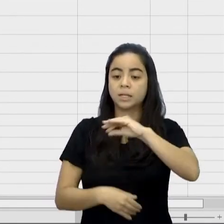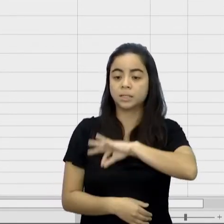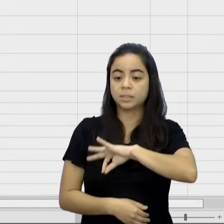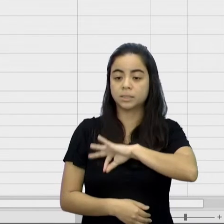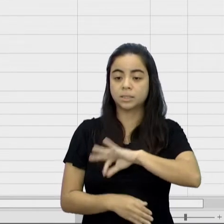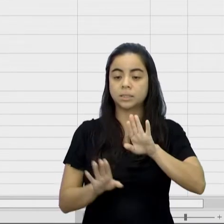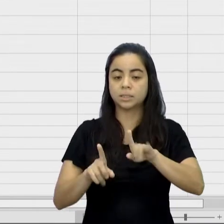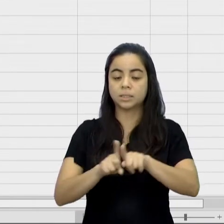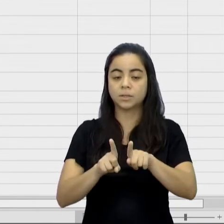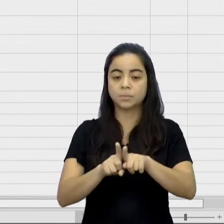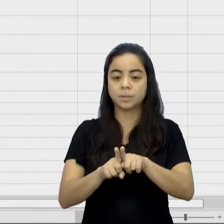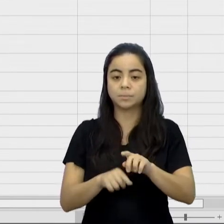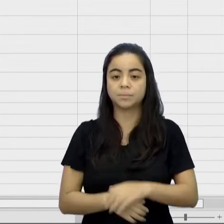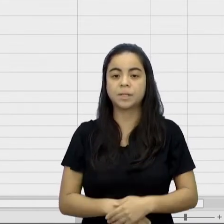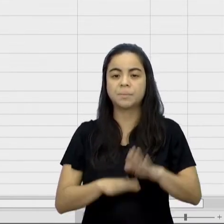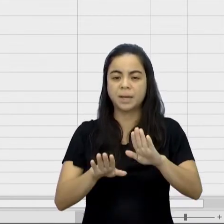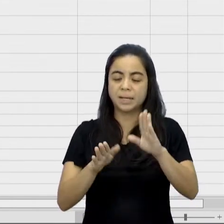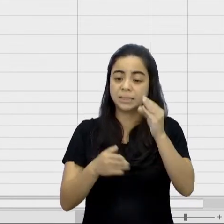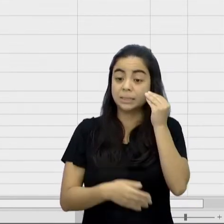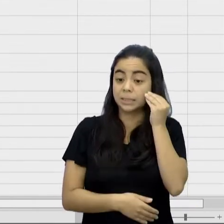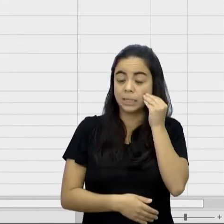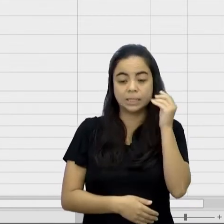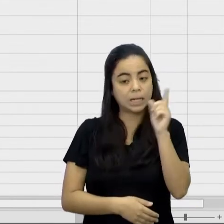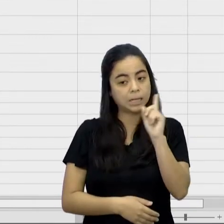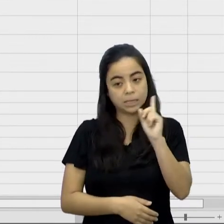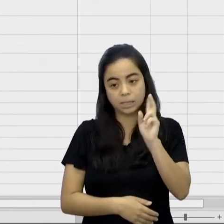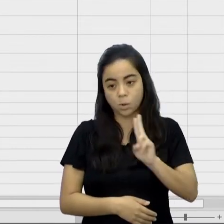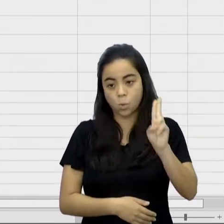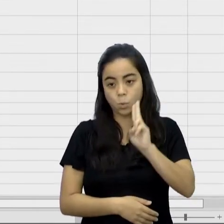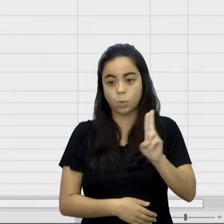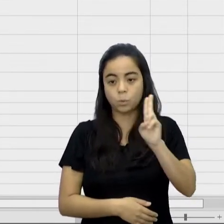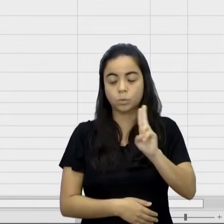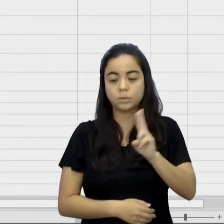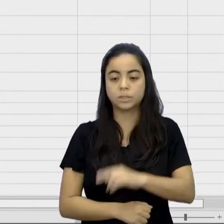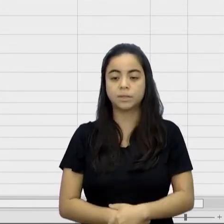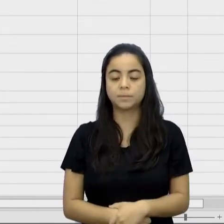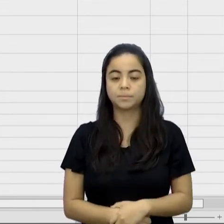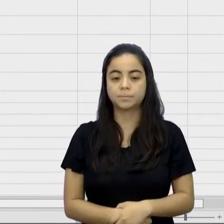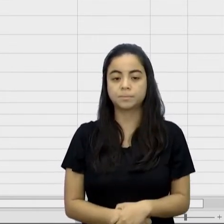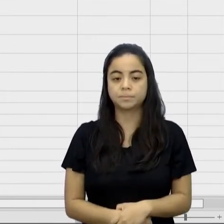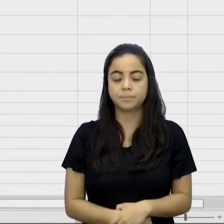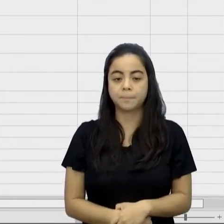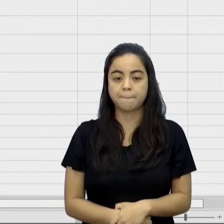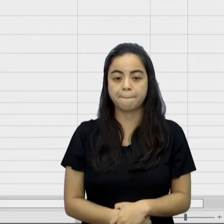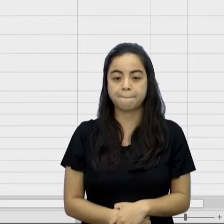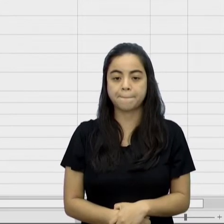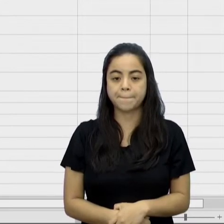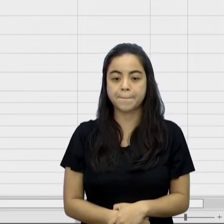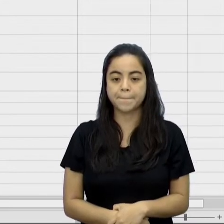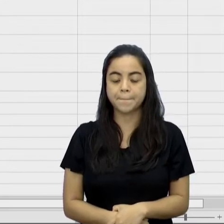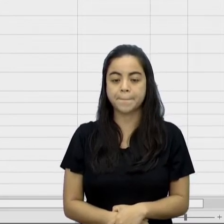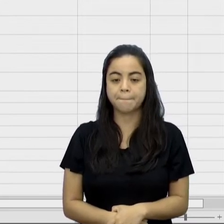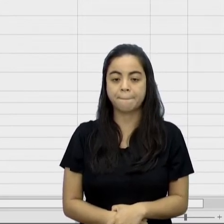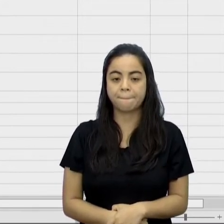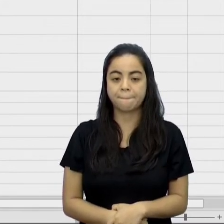essa receita a gente tenta não utilizar. Exatamente. Ela é fantasma. Ela é a gente não vai,